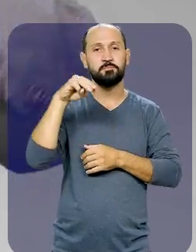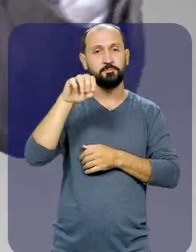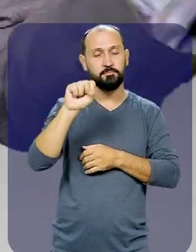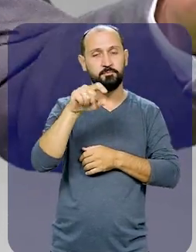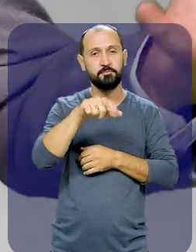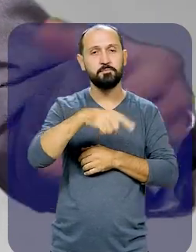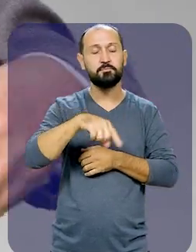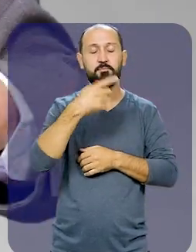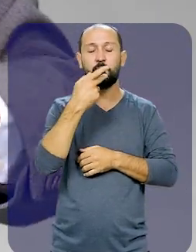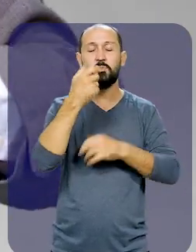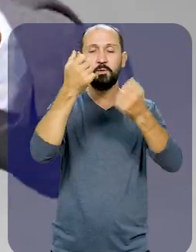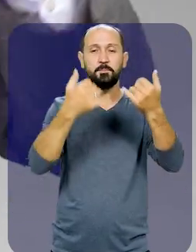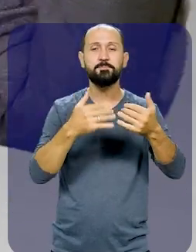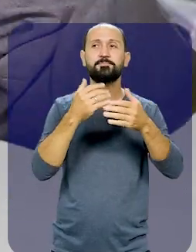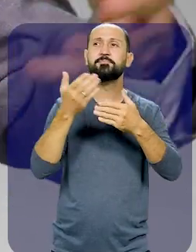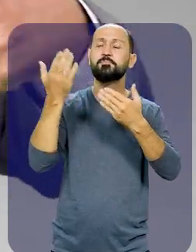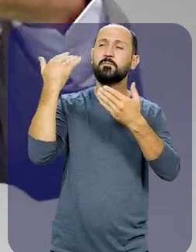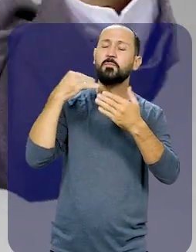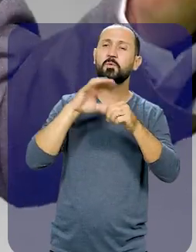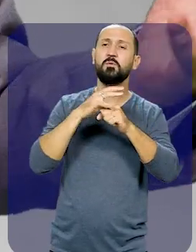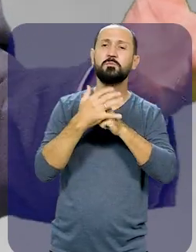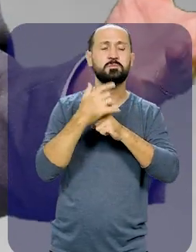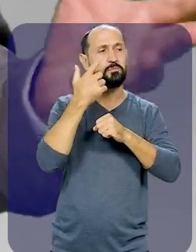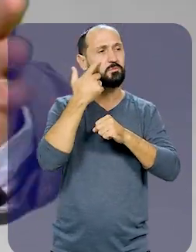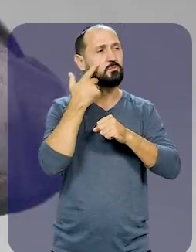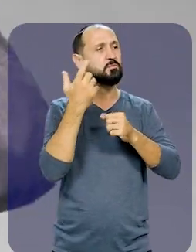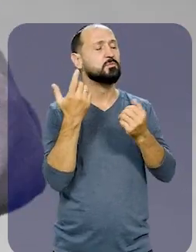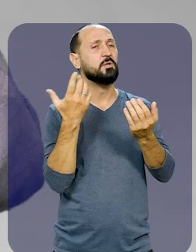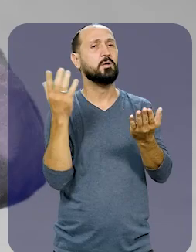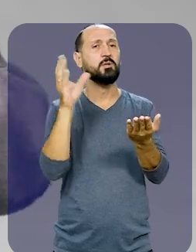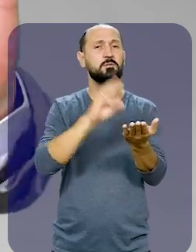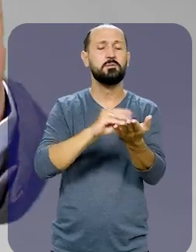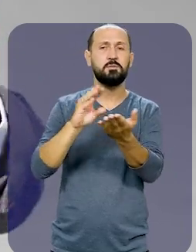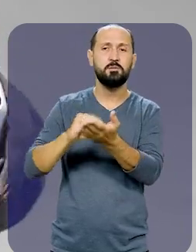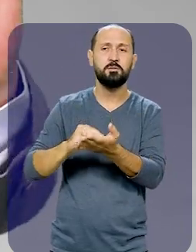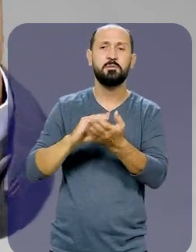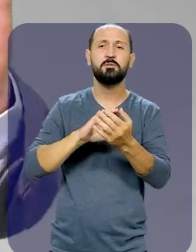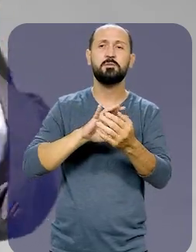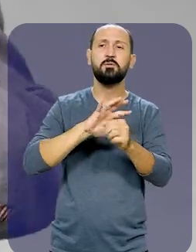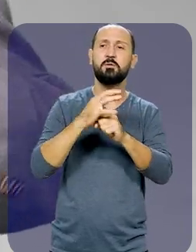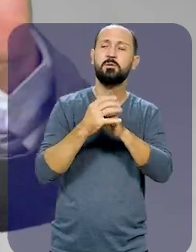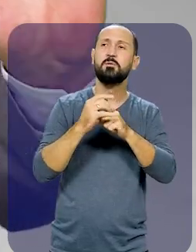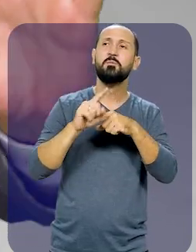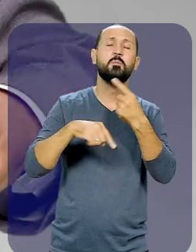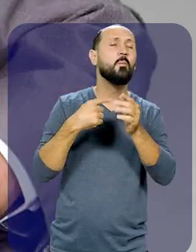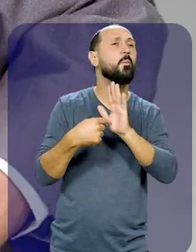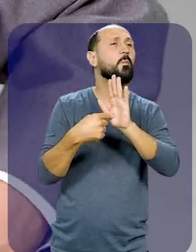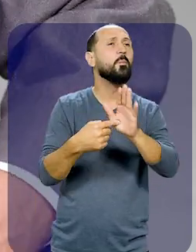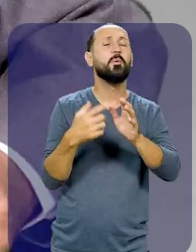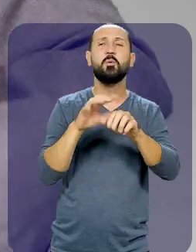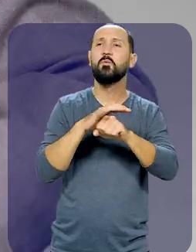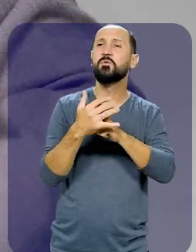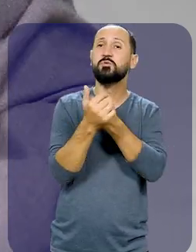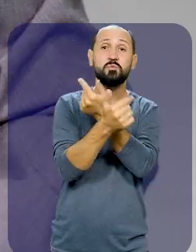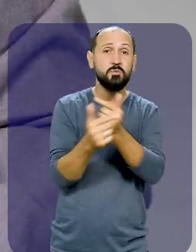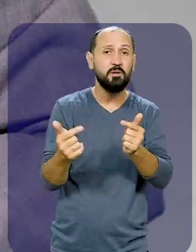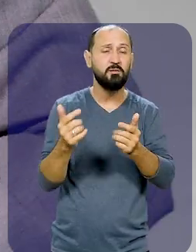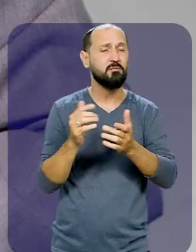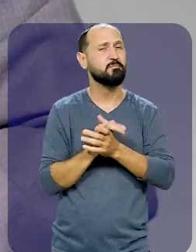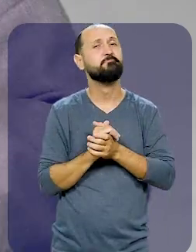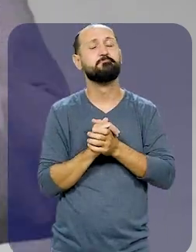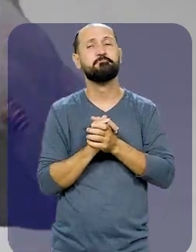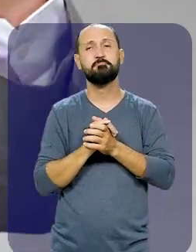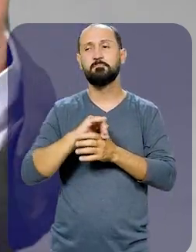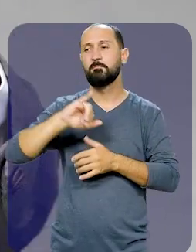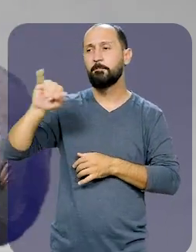Mundial de Saúde falava lá do Covid, todo mundo publicava. Agora tem pós-Covid e ninguém fala. É como se Covid não existisse mais. De